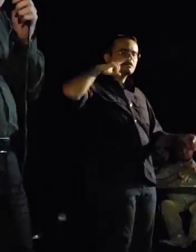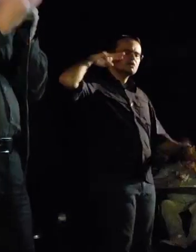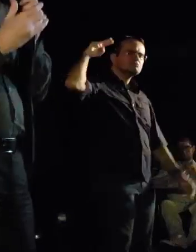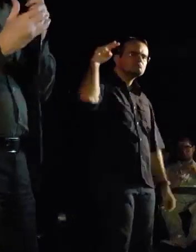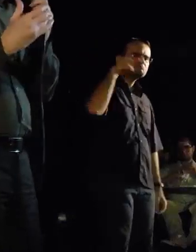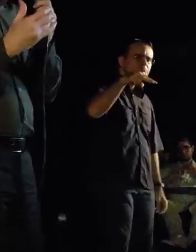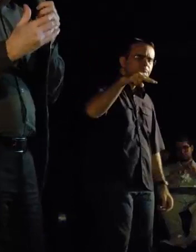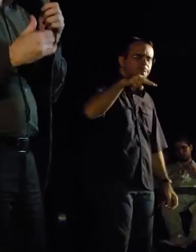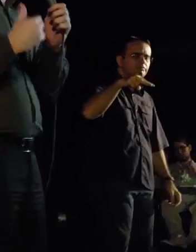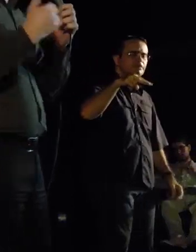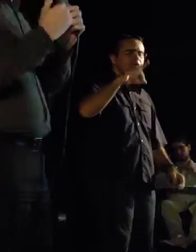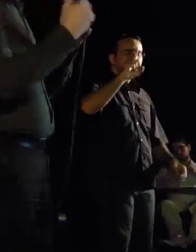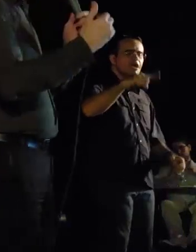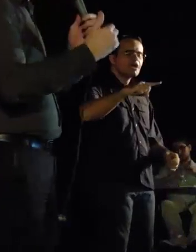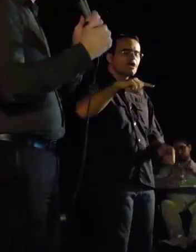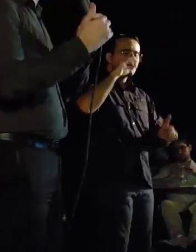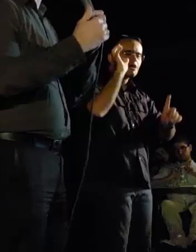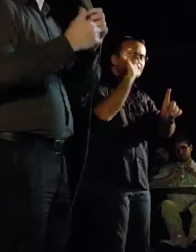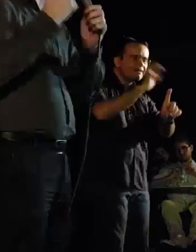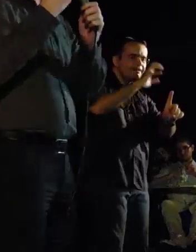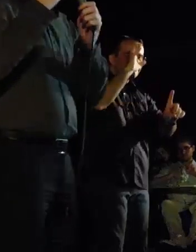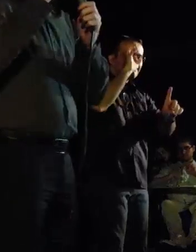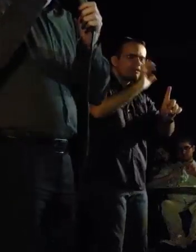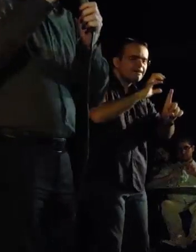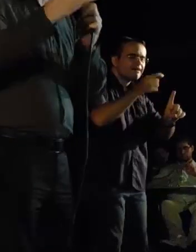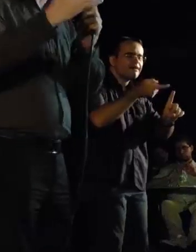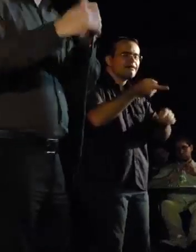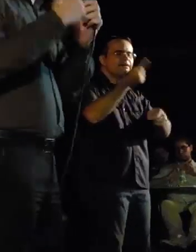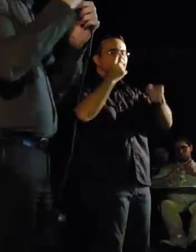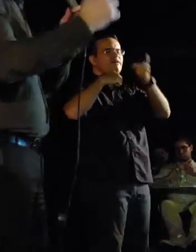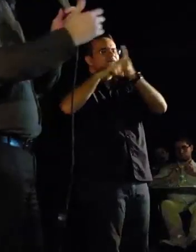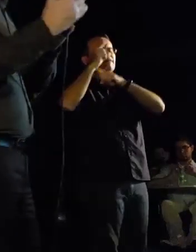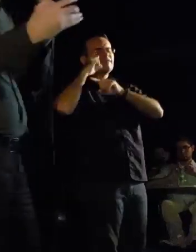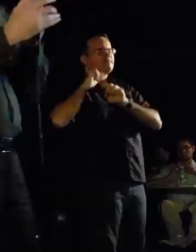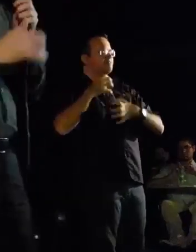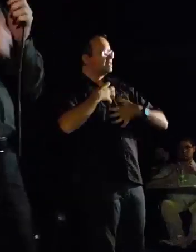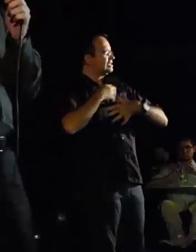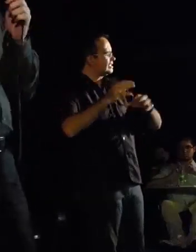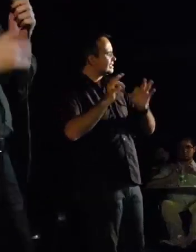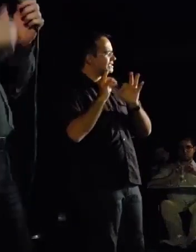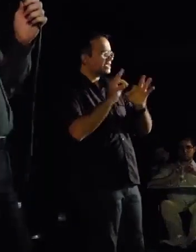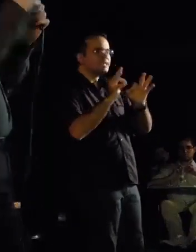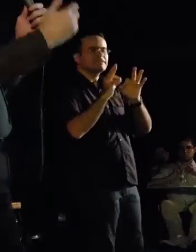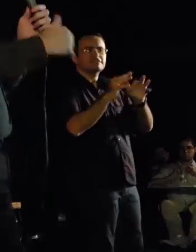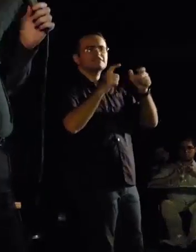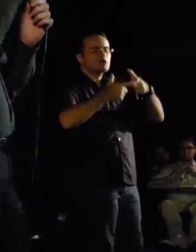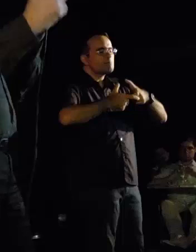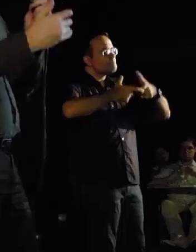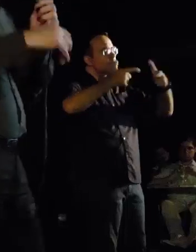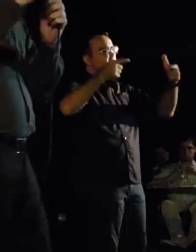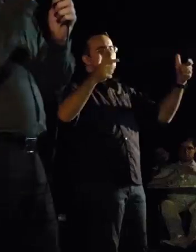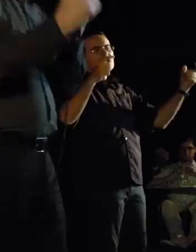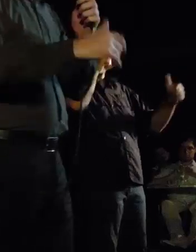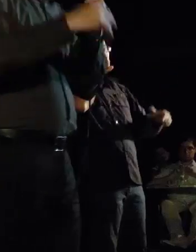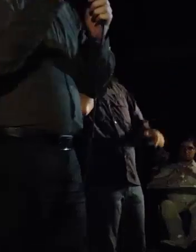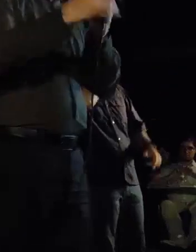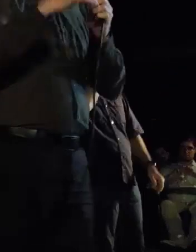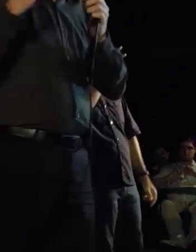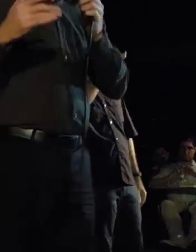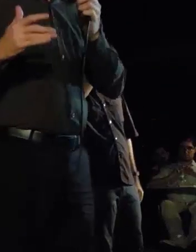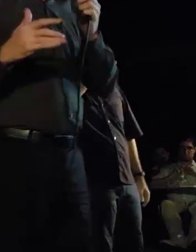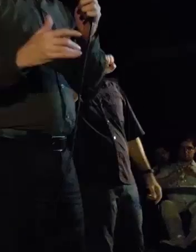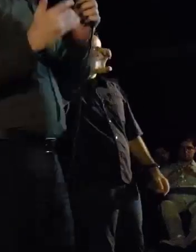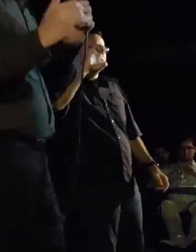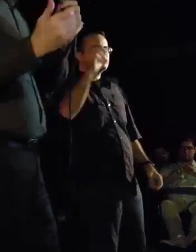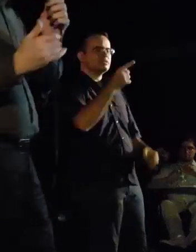do que foi aquela que com certeza se tornou na maior crise econômica da